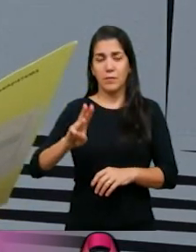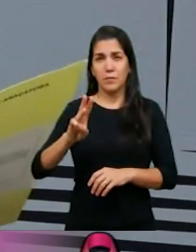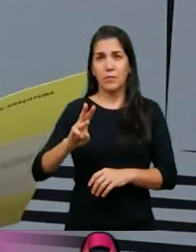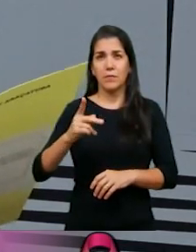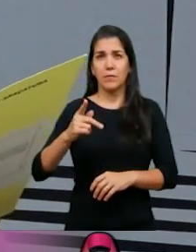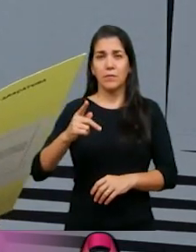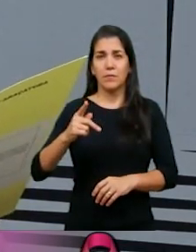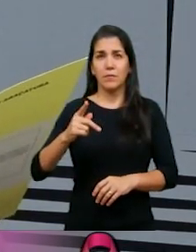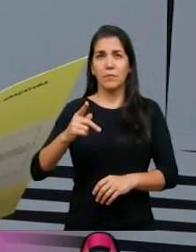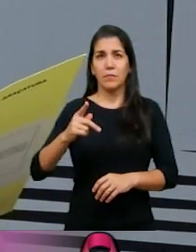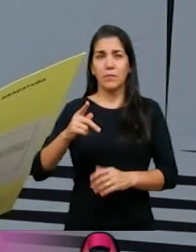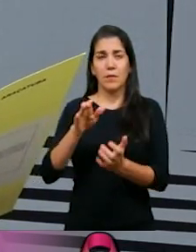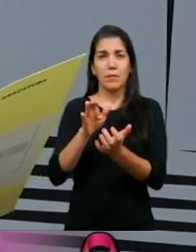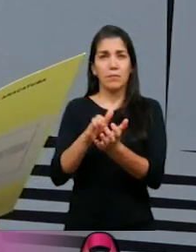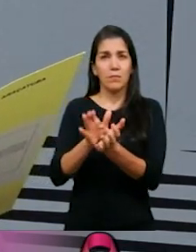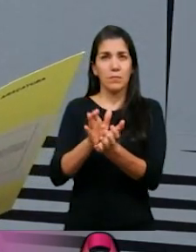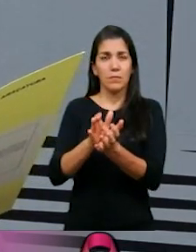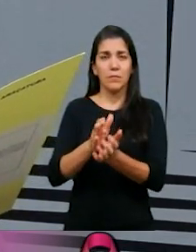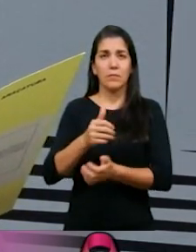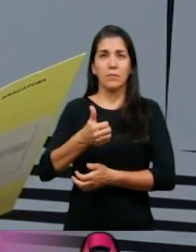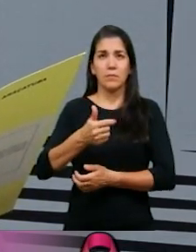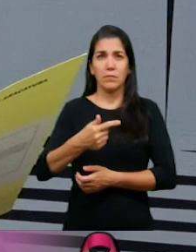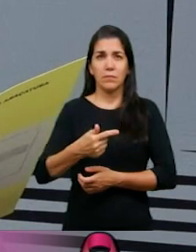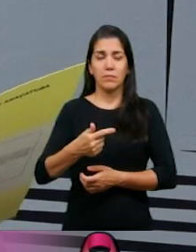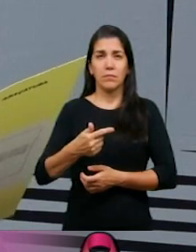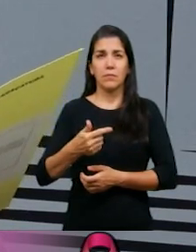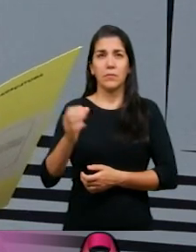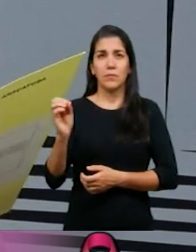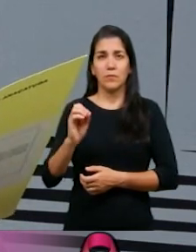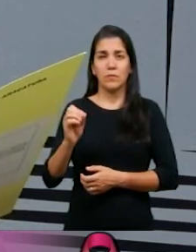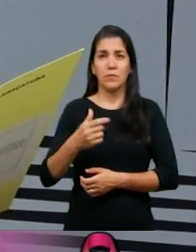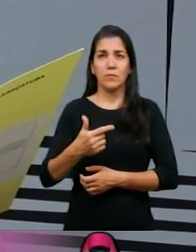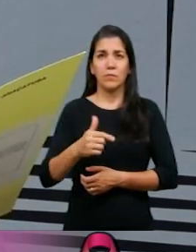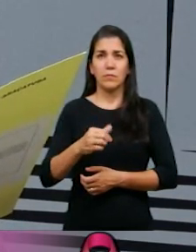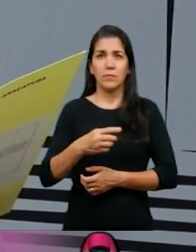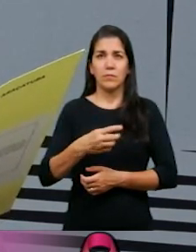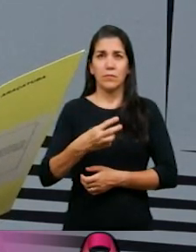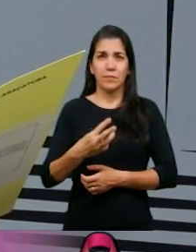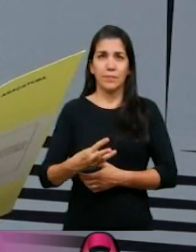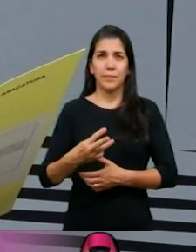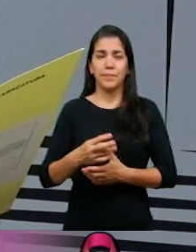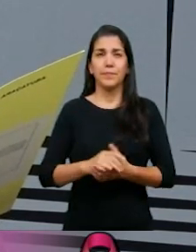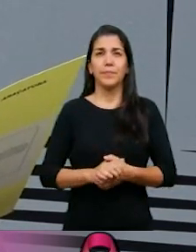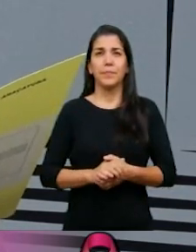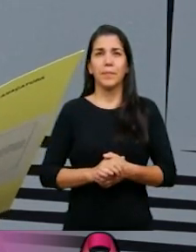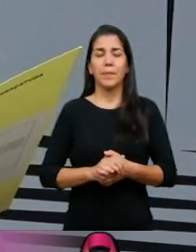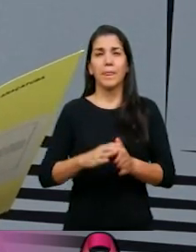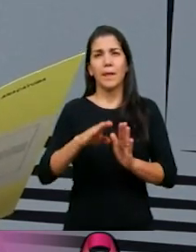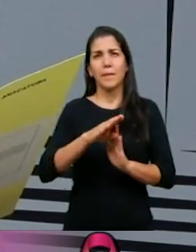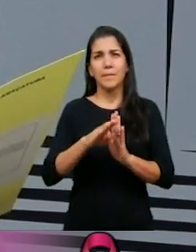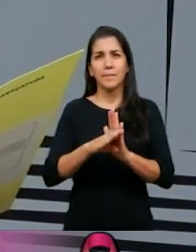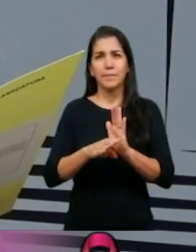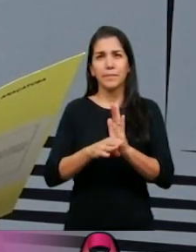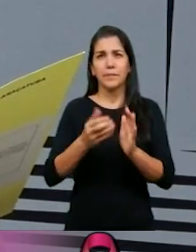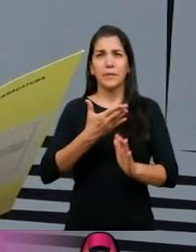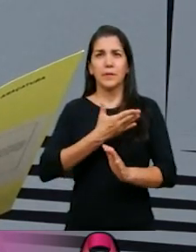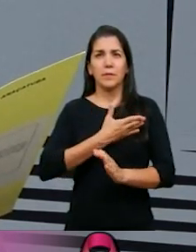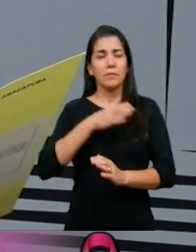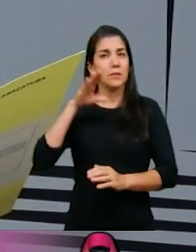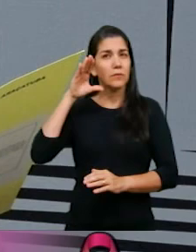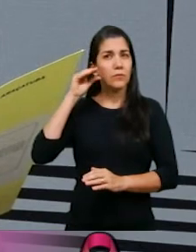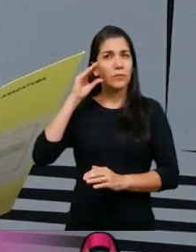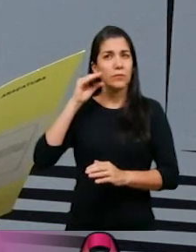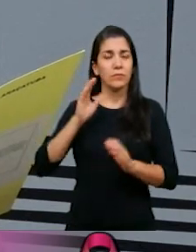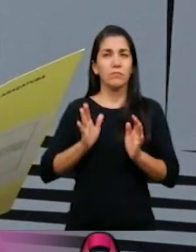Pernambuco, no dia 17/10/2023, o programa Servidor Amigo do Autista abrange a capacitação dos